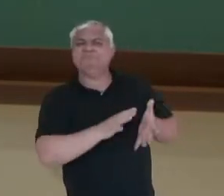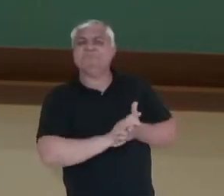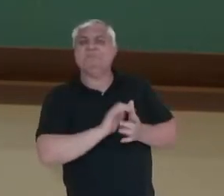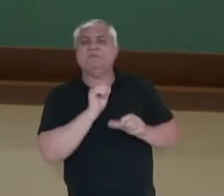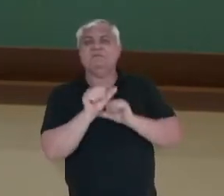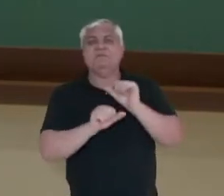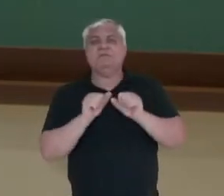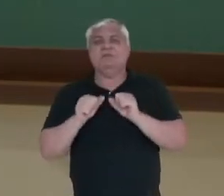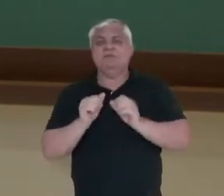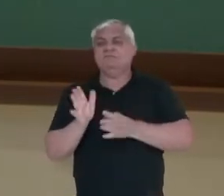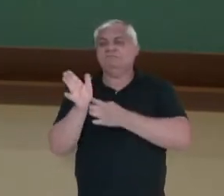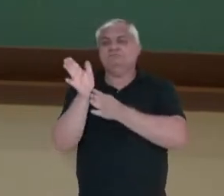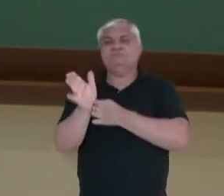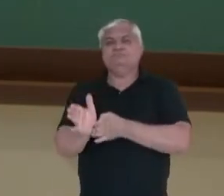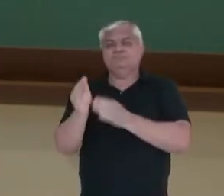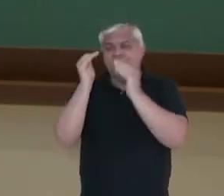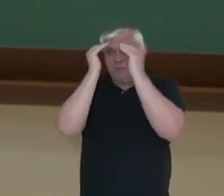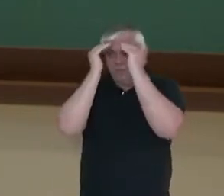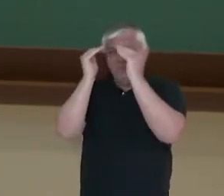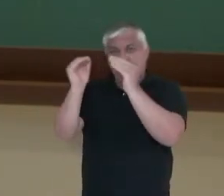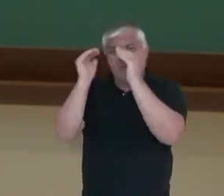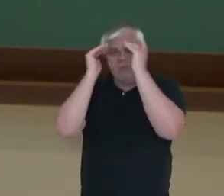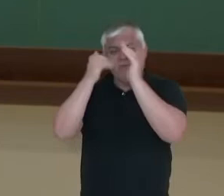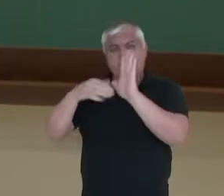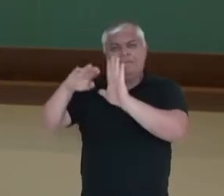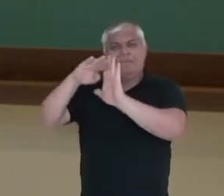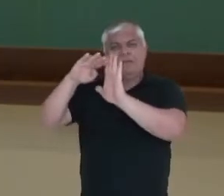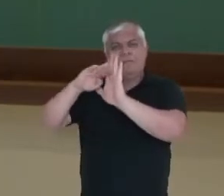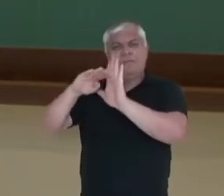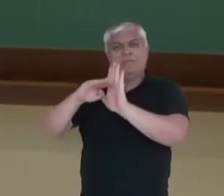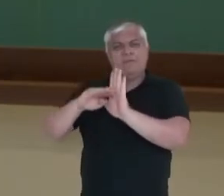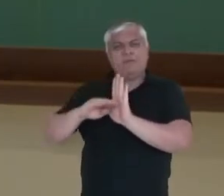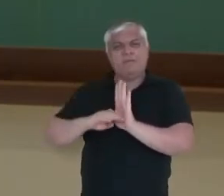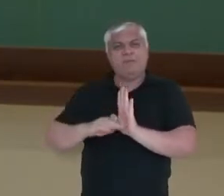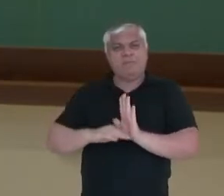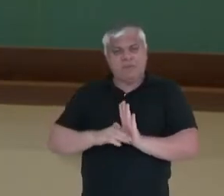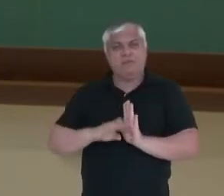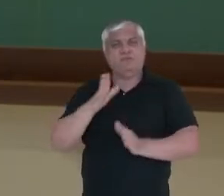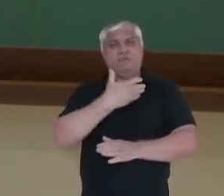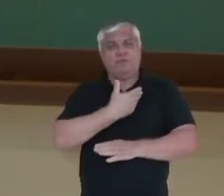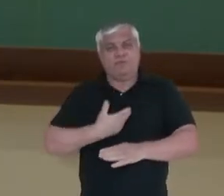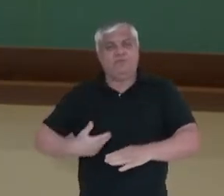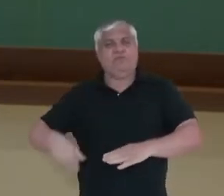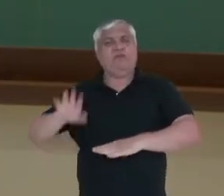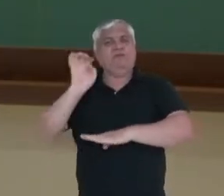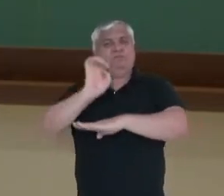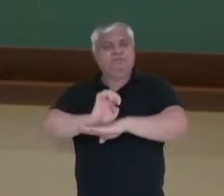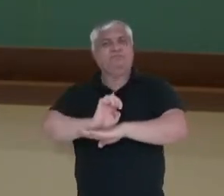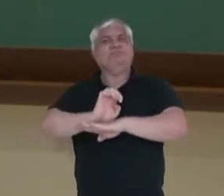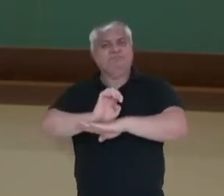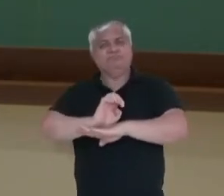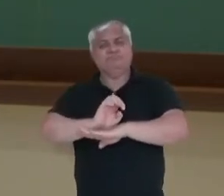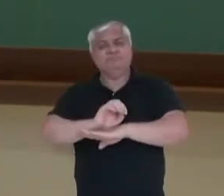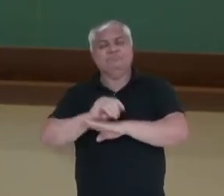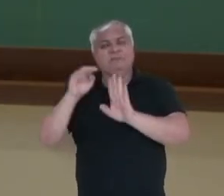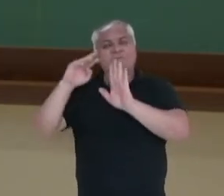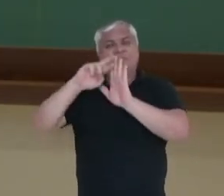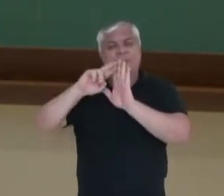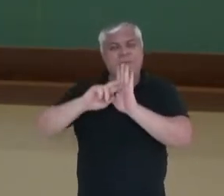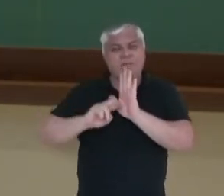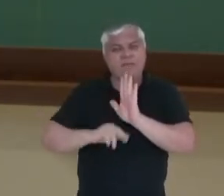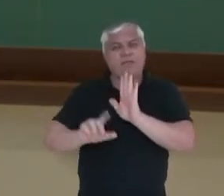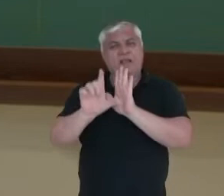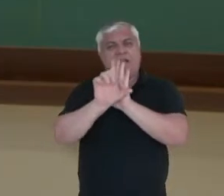e começaram a obedecer os mandamentos do Estado, poder do Estado, as regras,